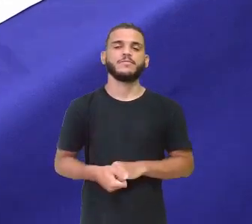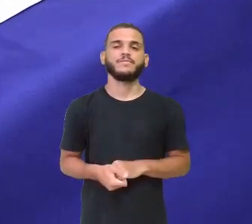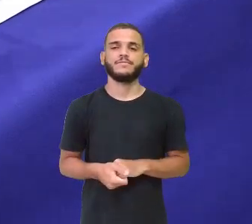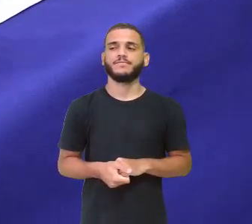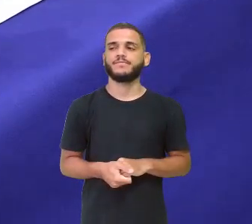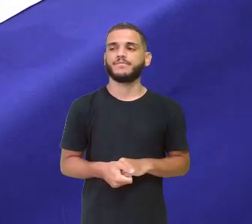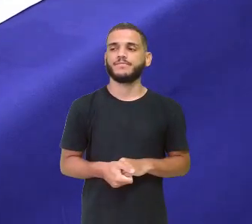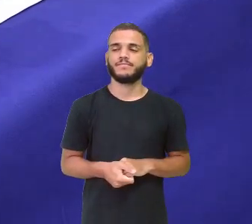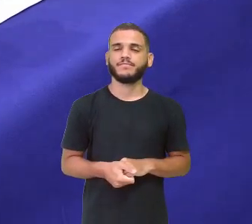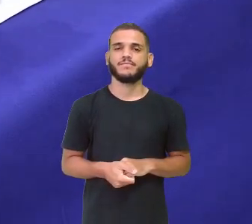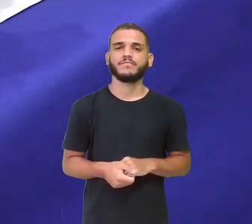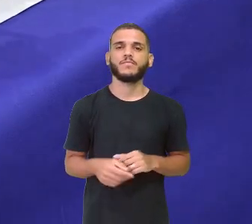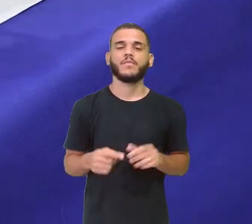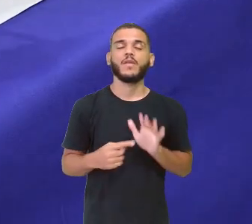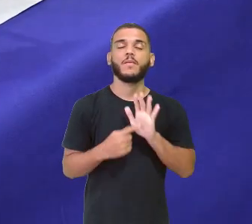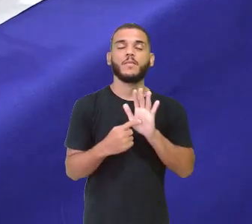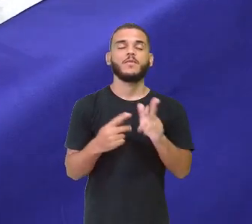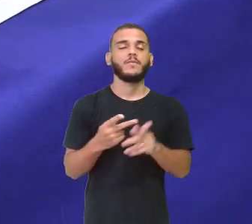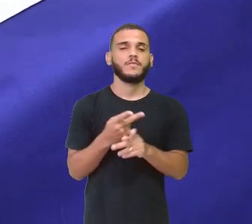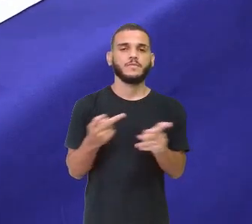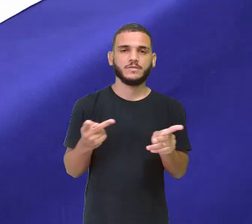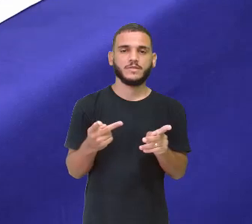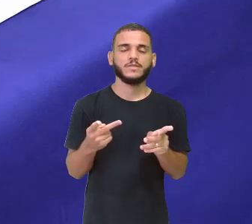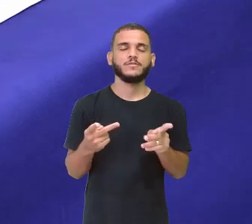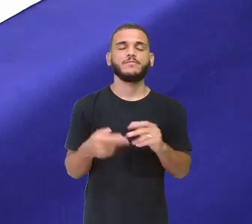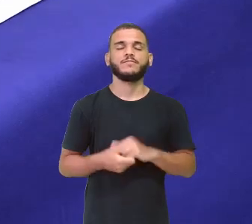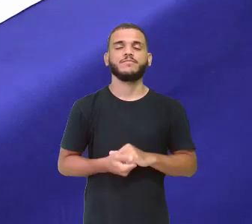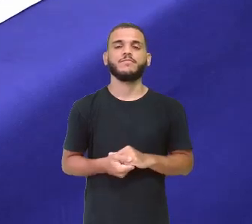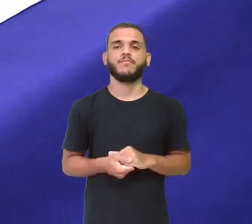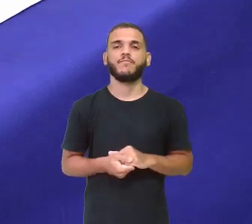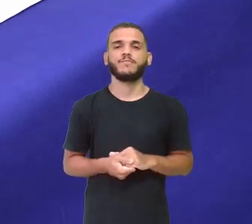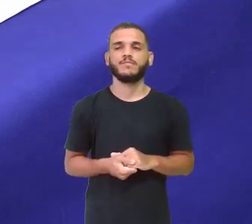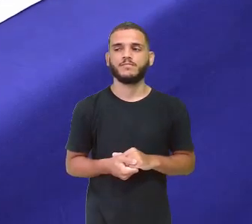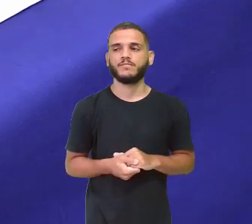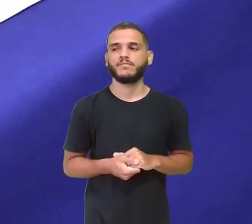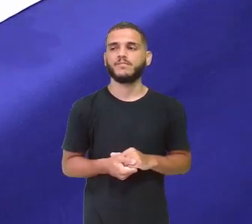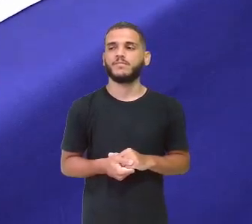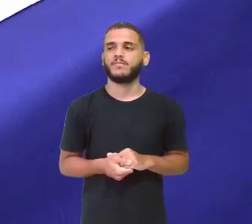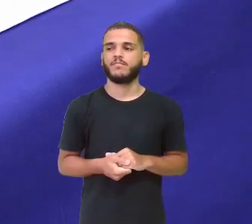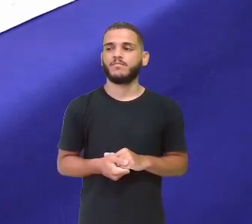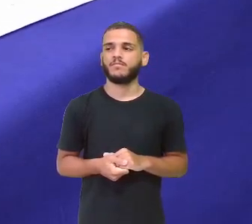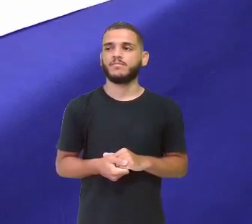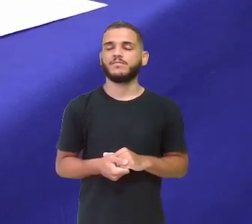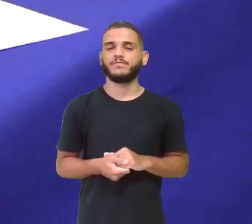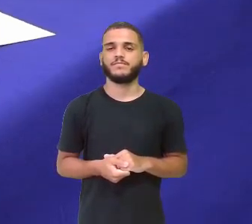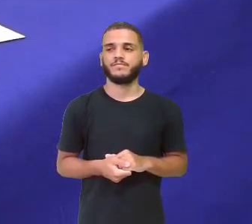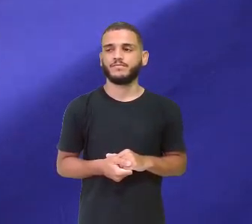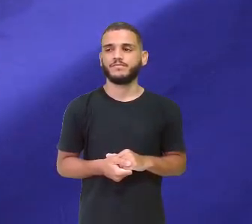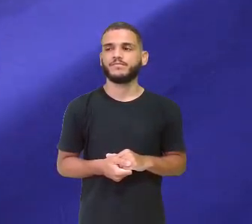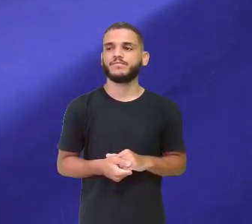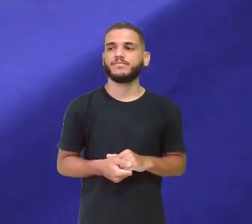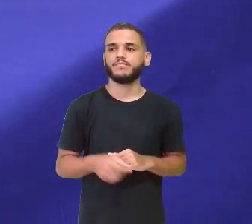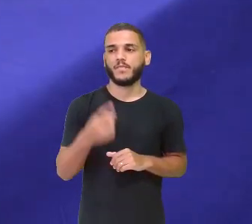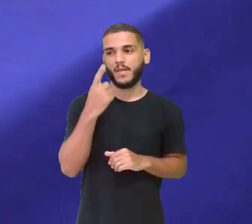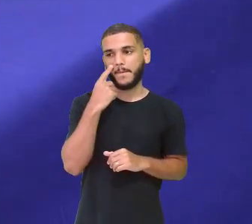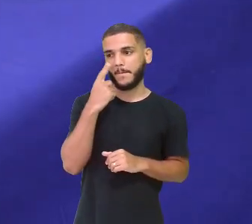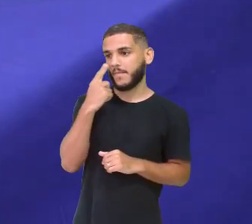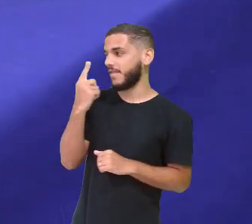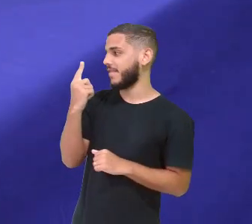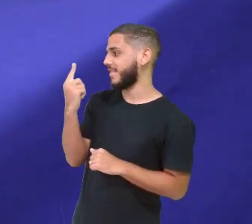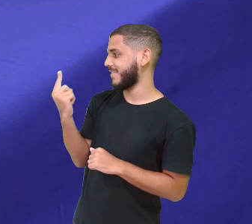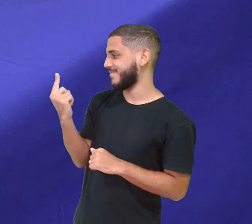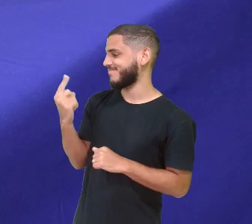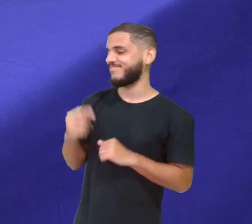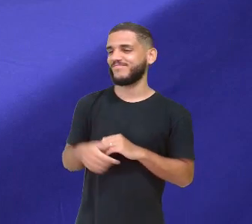mostrar para vocês aí a figura que formou a partir do momento que eu fiz o contorno. Deixa eu ver se dá para visualizar, porque está no